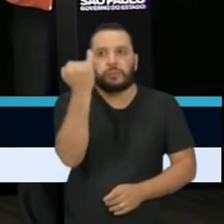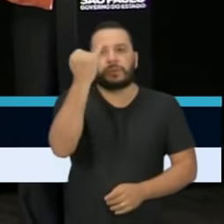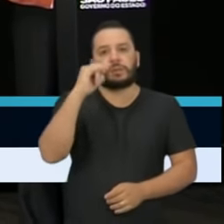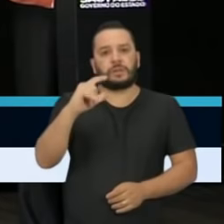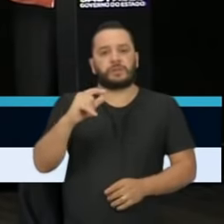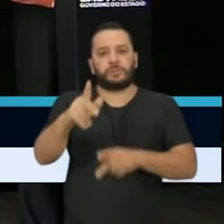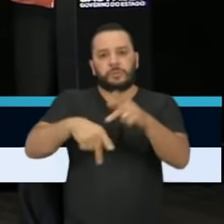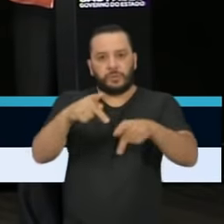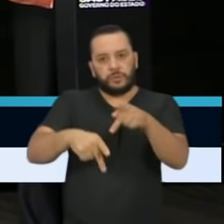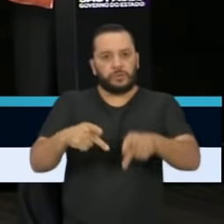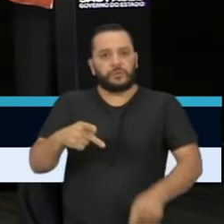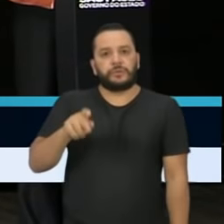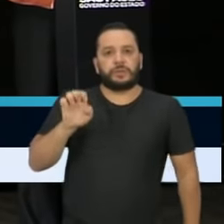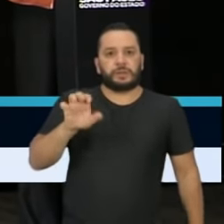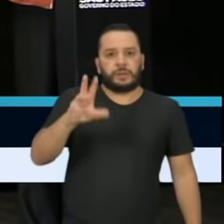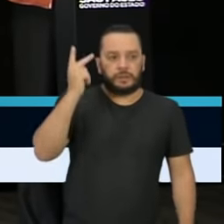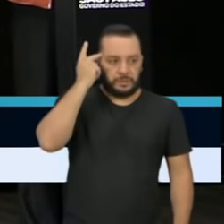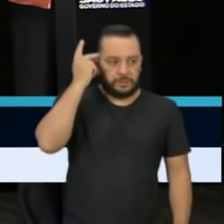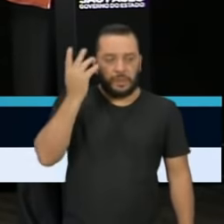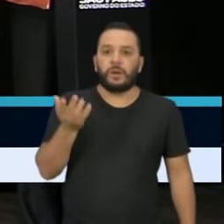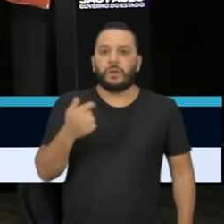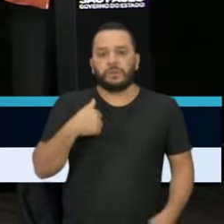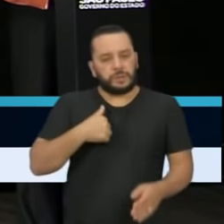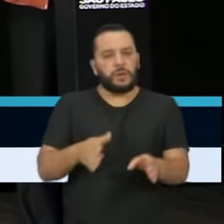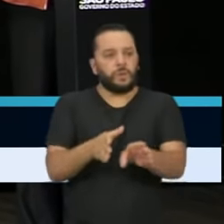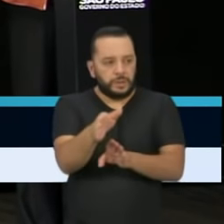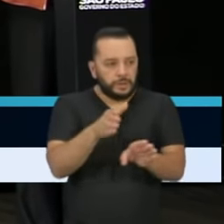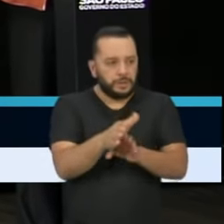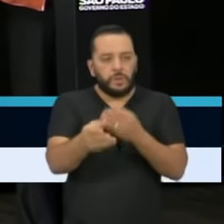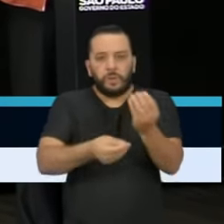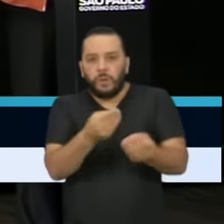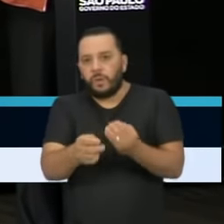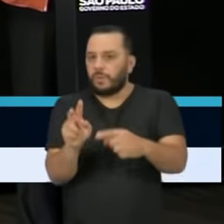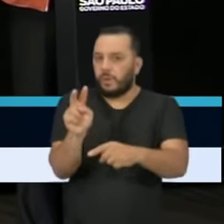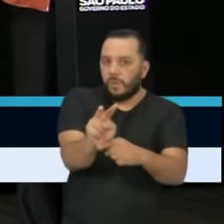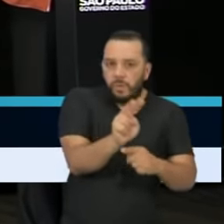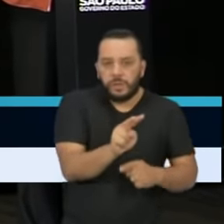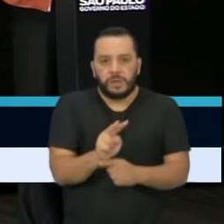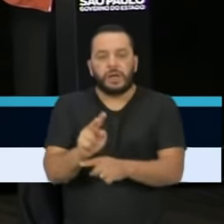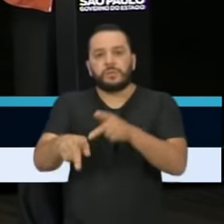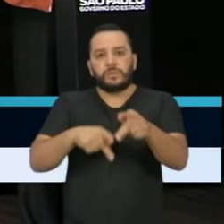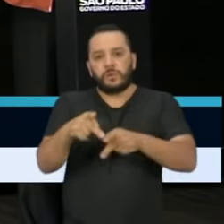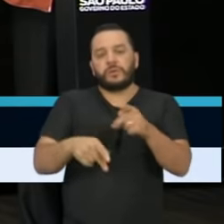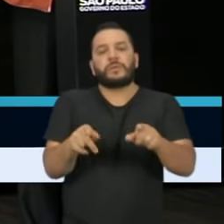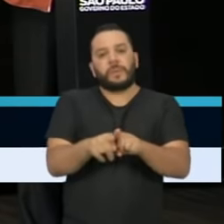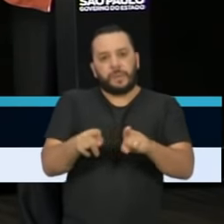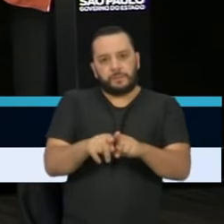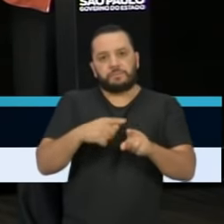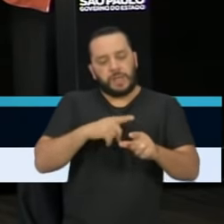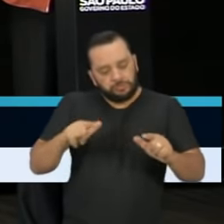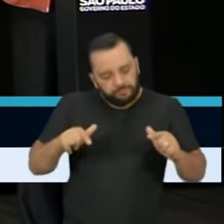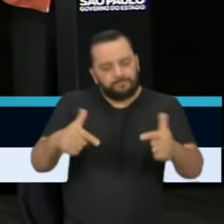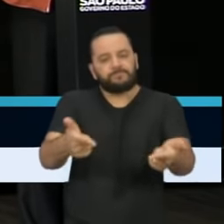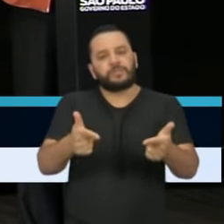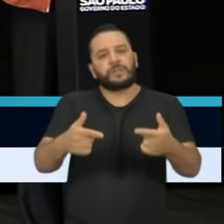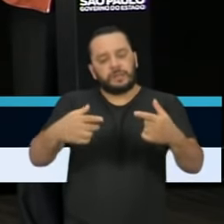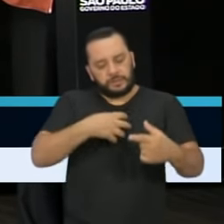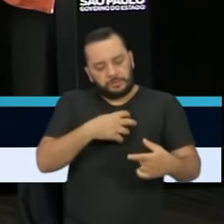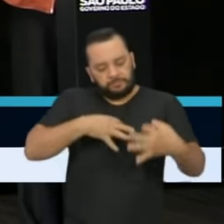para a população do Estado de São Paulo, naquilo que ela deve resguardar e atuar como cidadania. Se todos